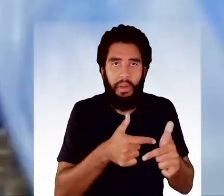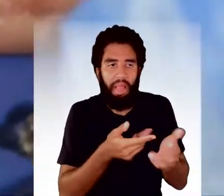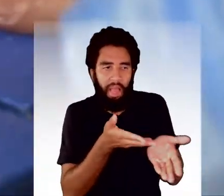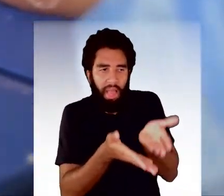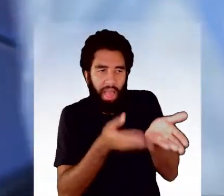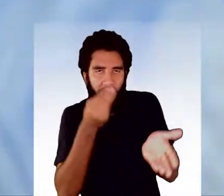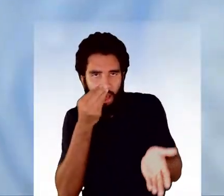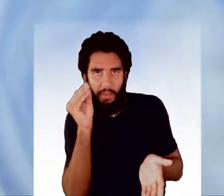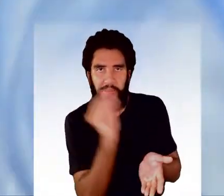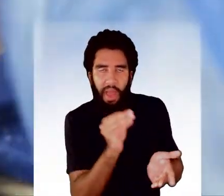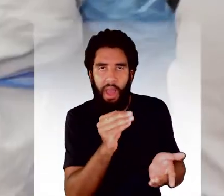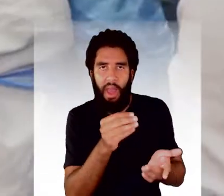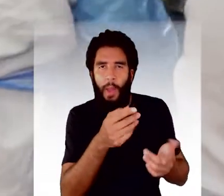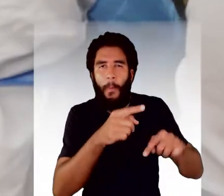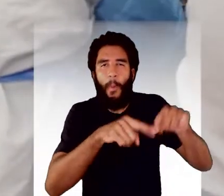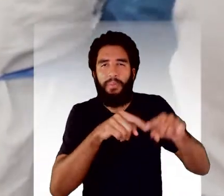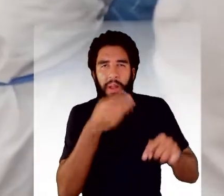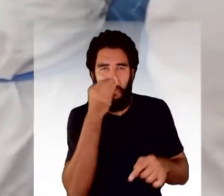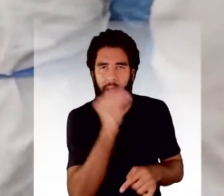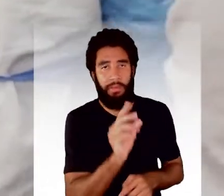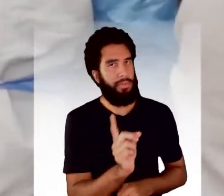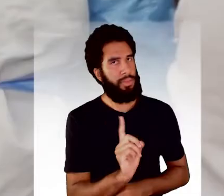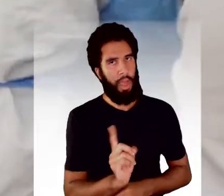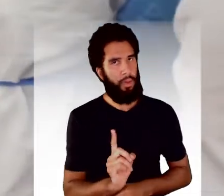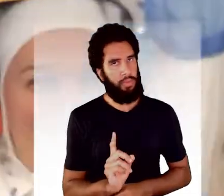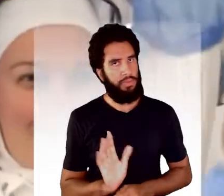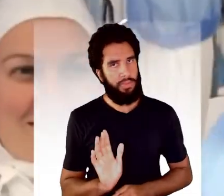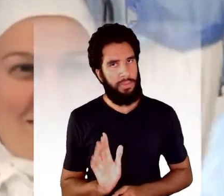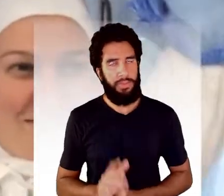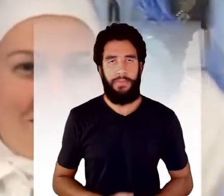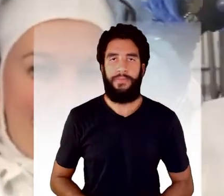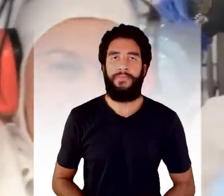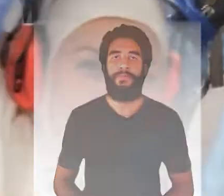que o trabalhador seja tratado como um objeto descartável.